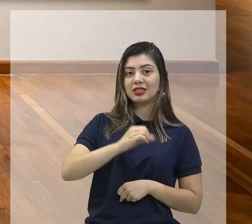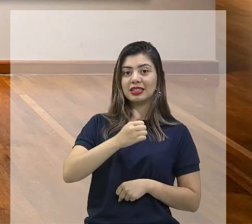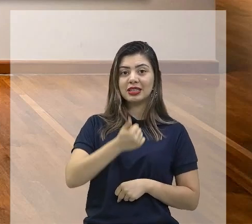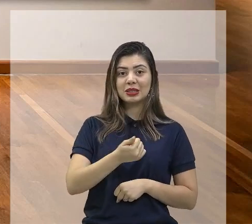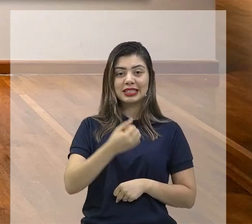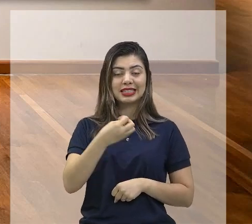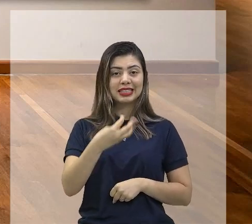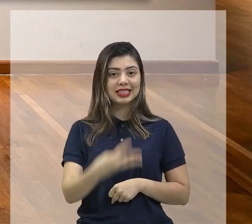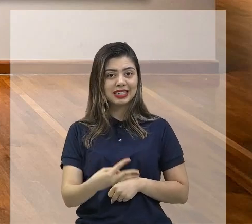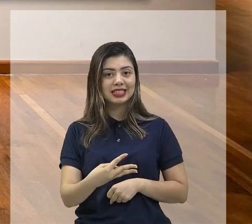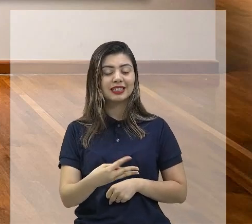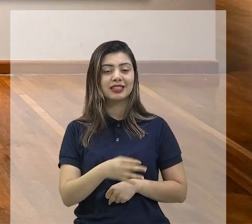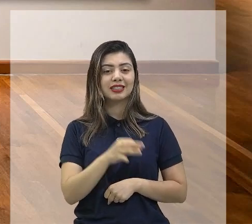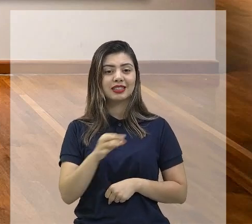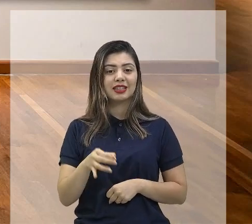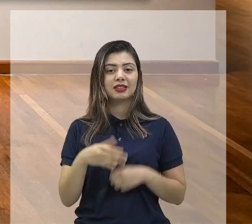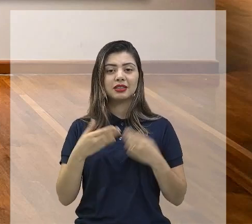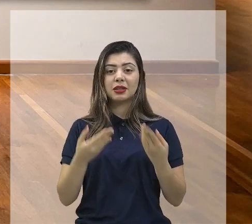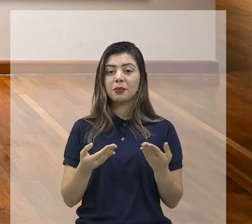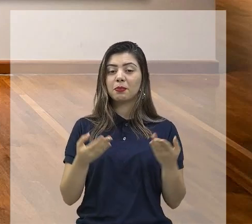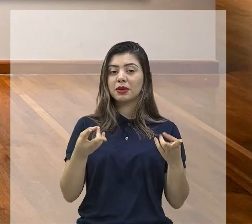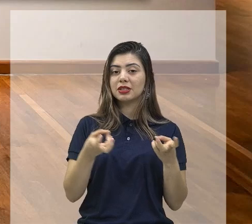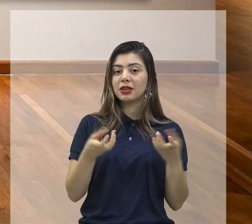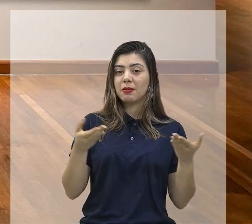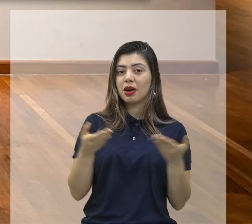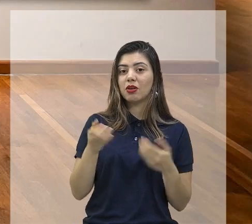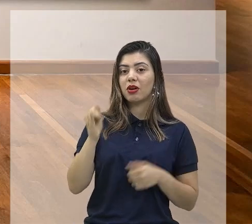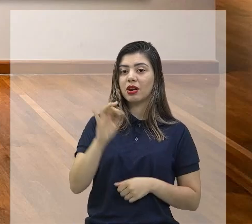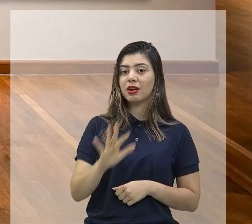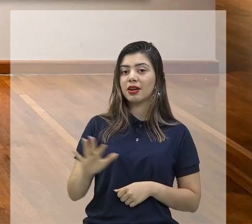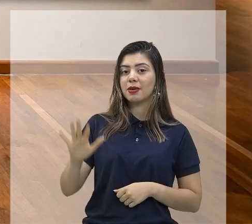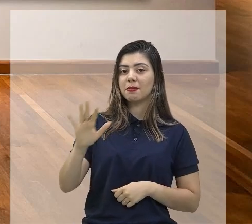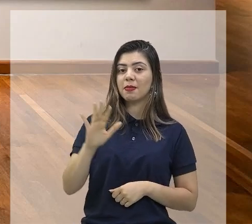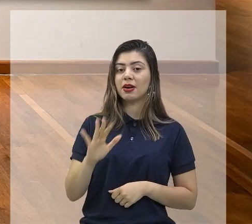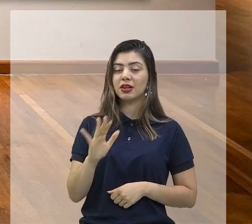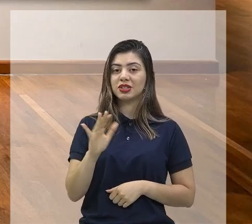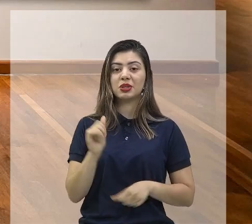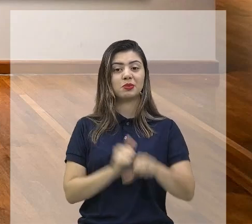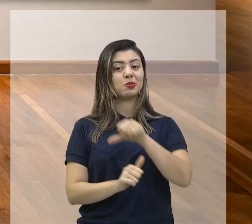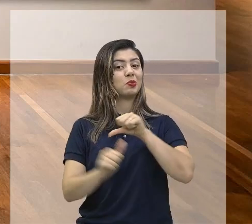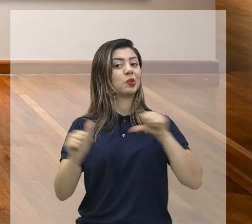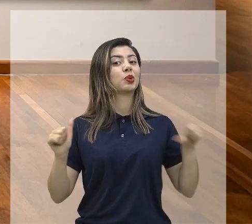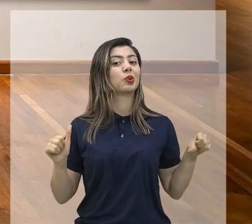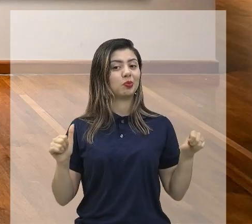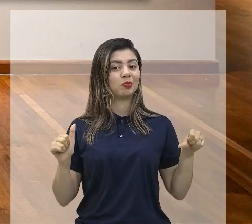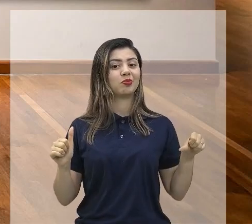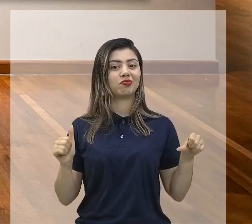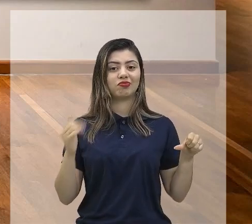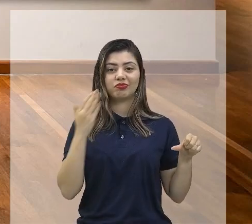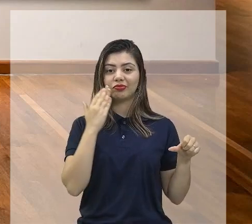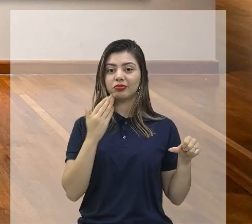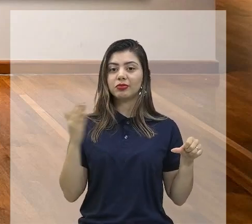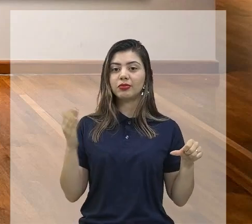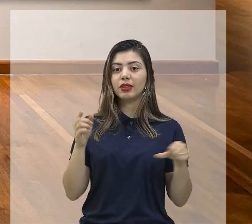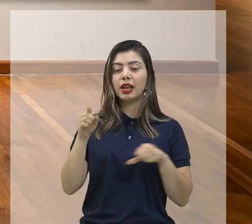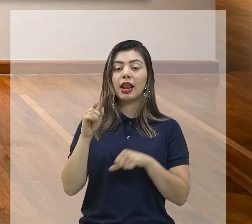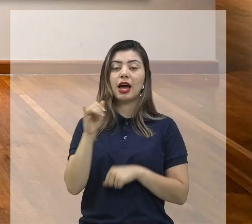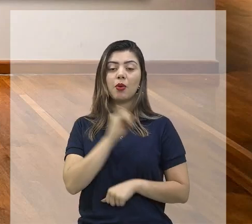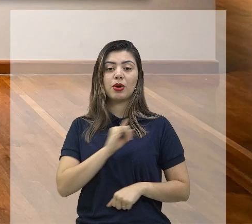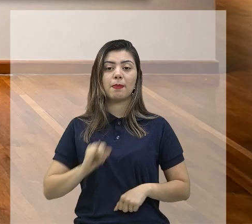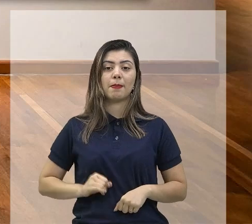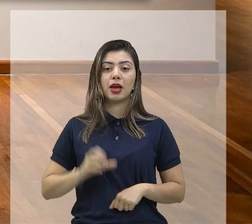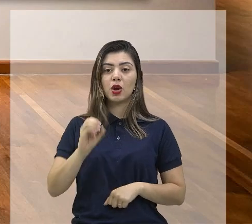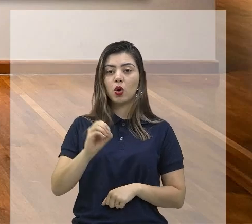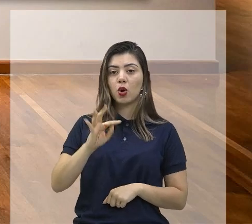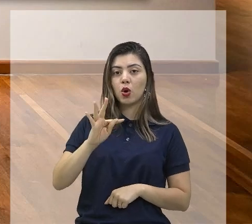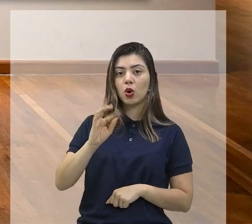1913, e percebam então no mapa agora, olha como mudou. Nós já temos então aí este Império Otomano perdendo